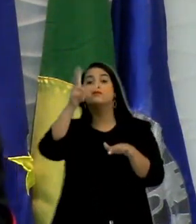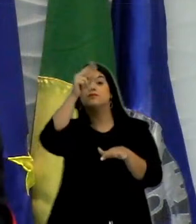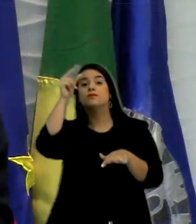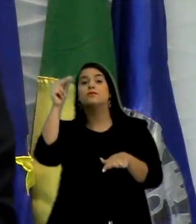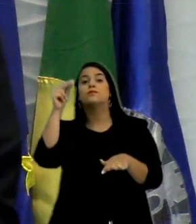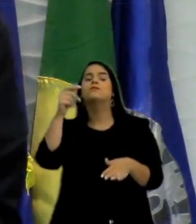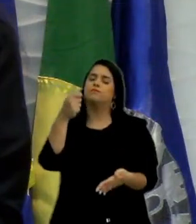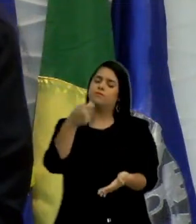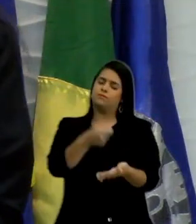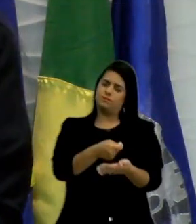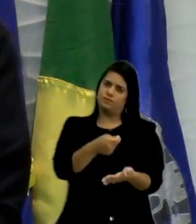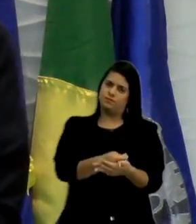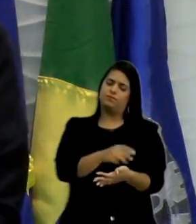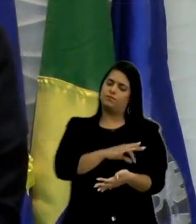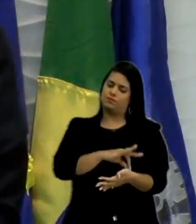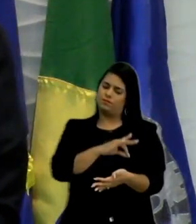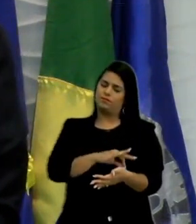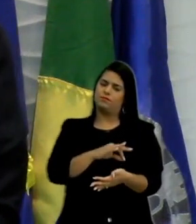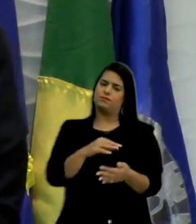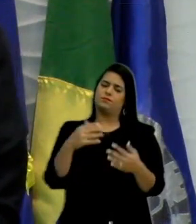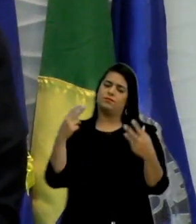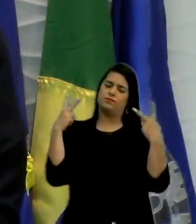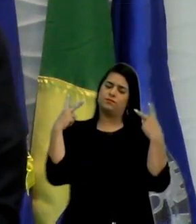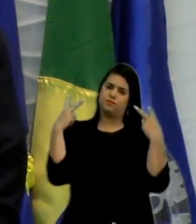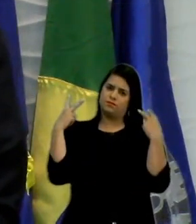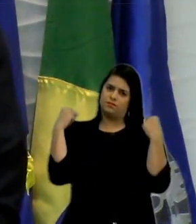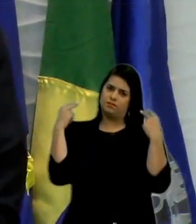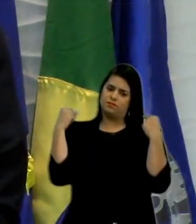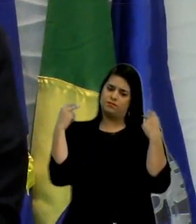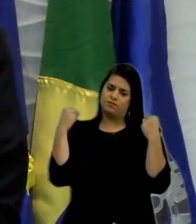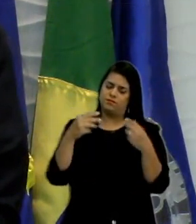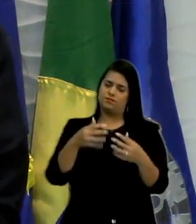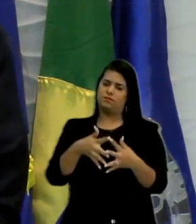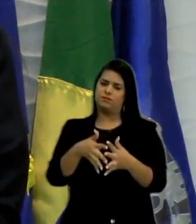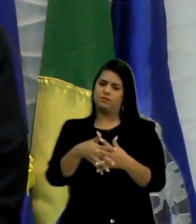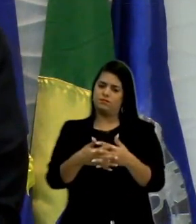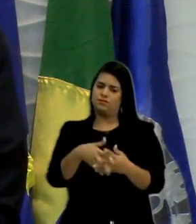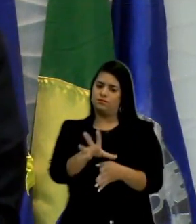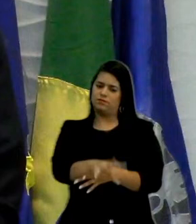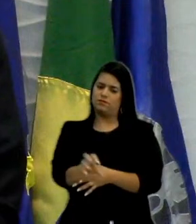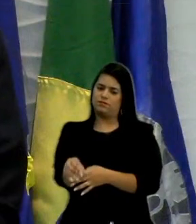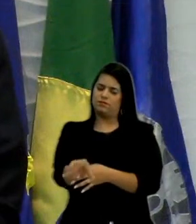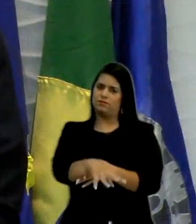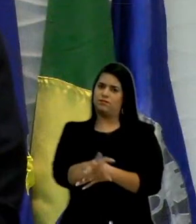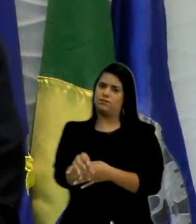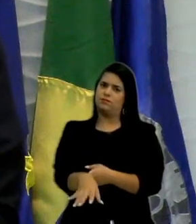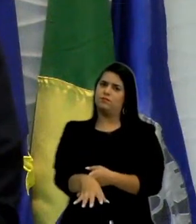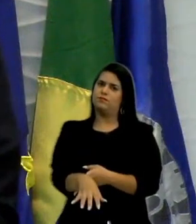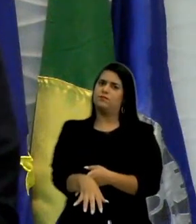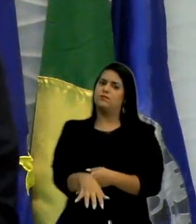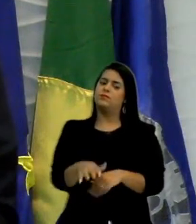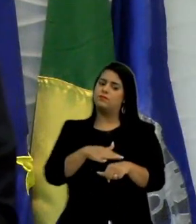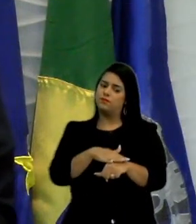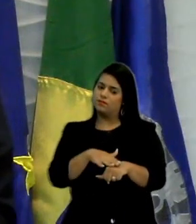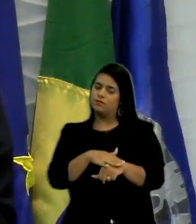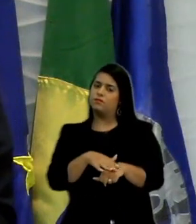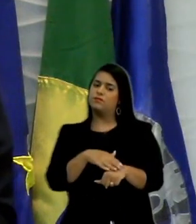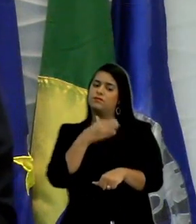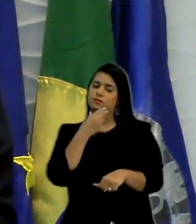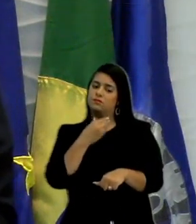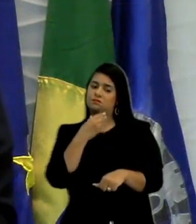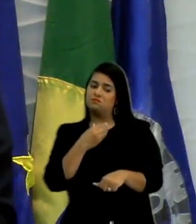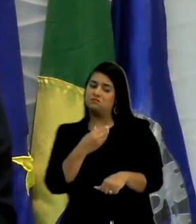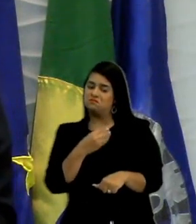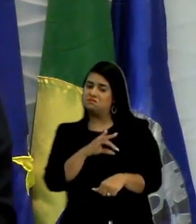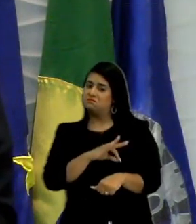a esse tratorista que ainda não receberam. Porque essa semana eu estive conversando com um e ele ainda não recebeu, não. Ele disse que na hora